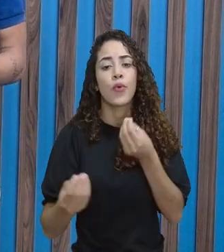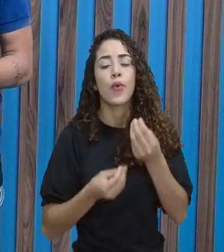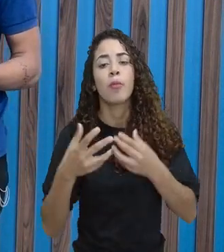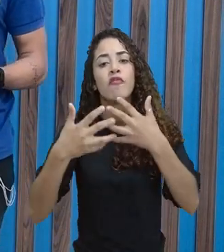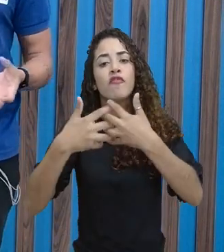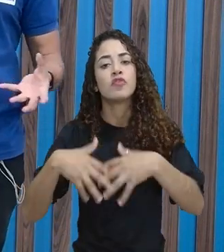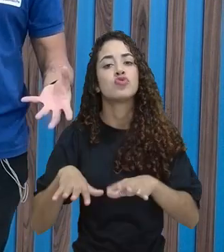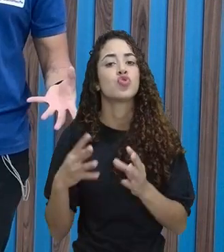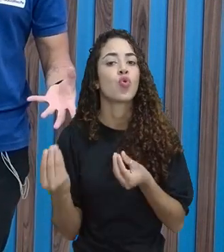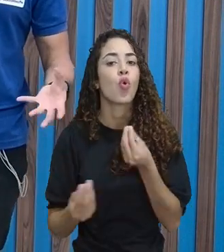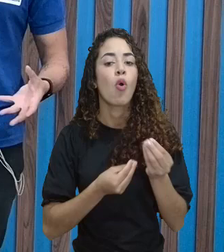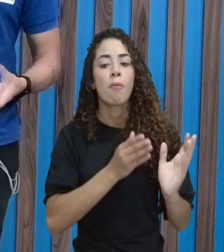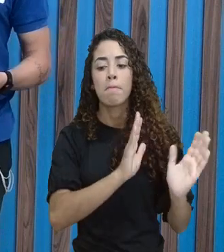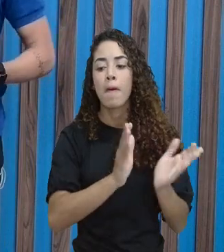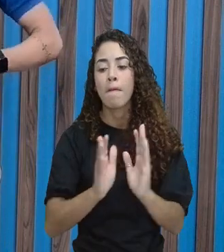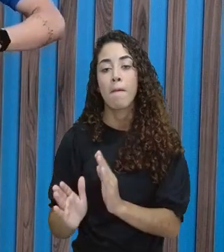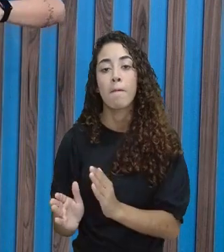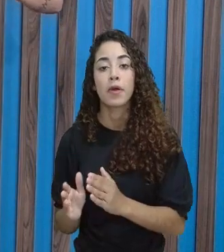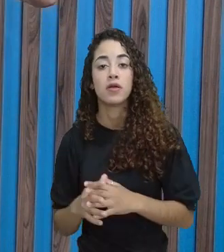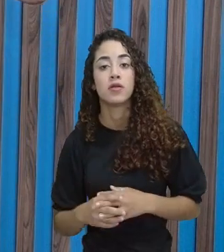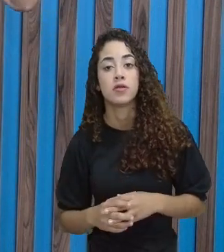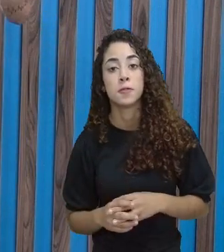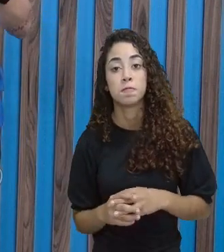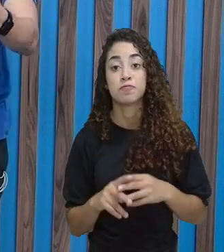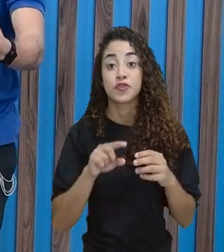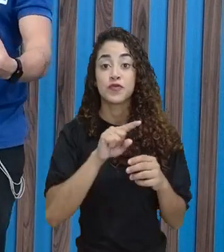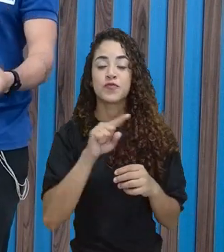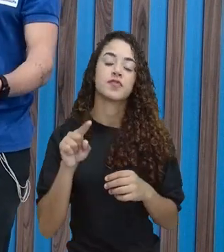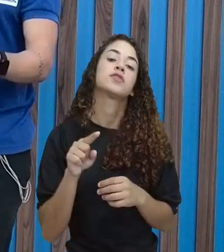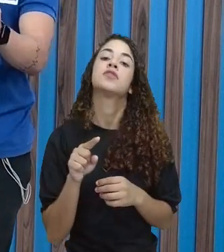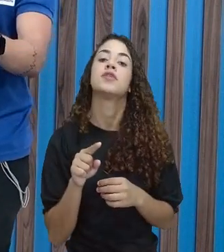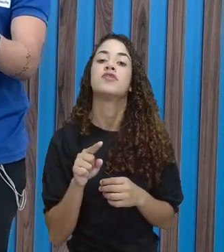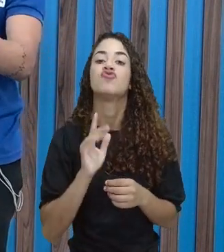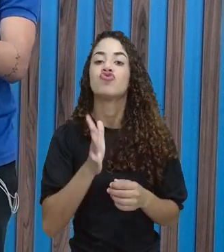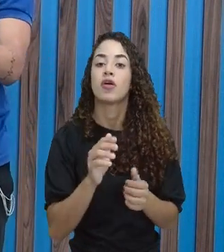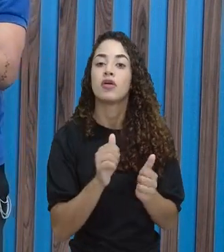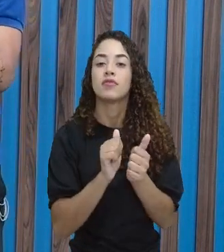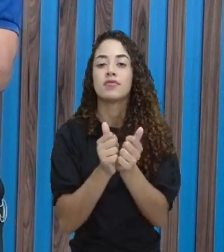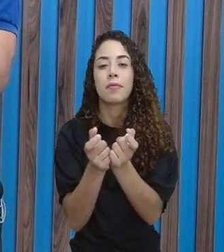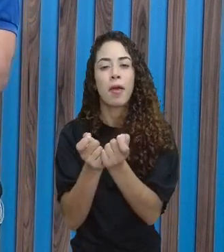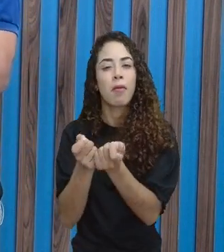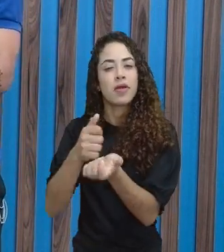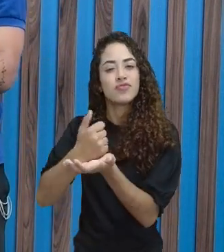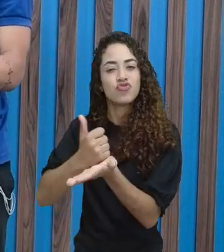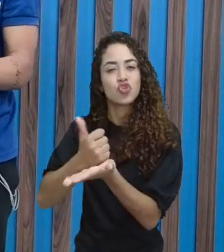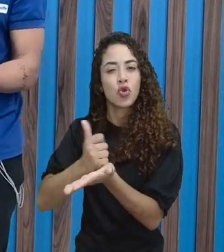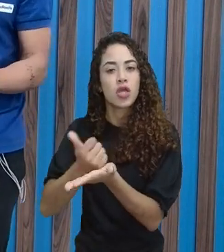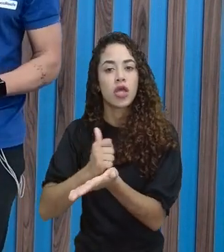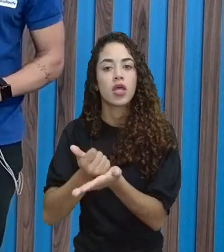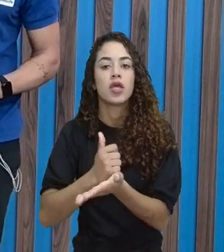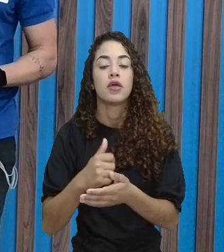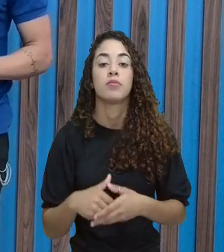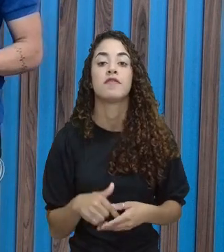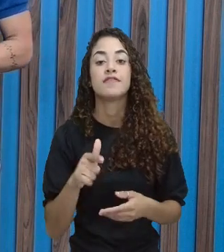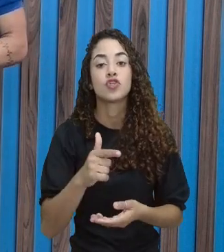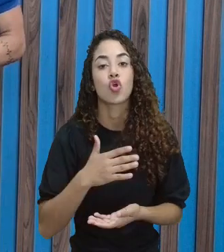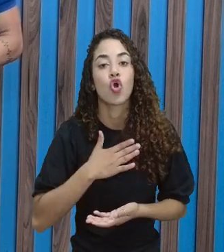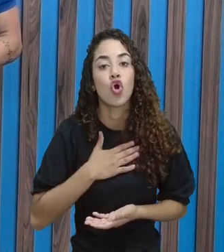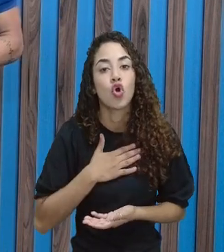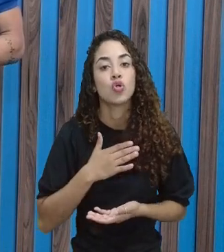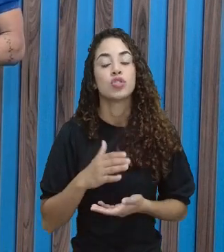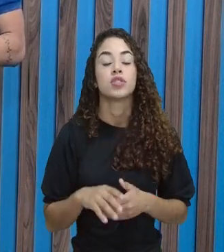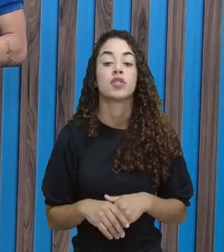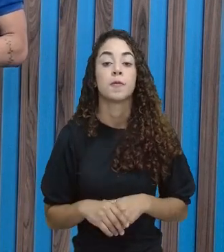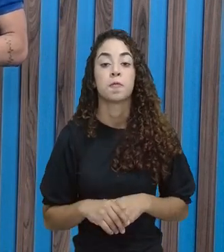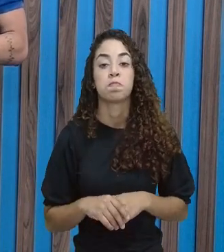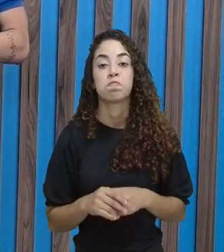Como é que ele se organiza? Né? E vocês que jogam, inclusive, né, nos videogames, aí, que gostam de